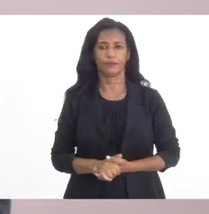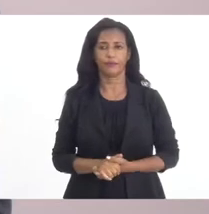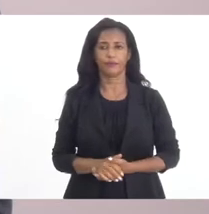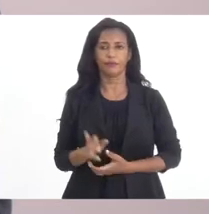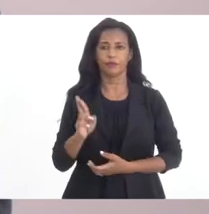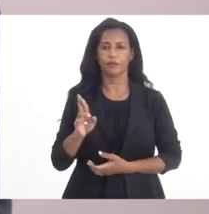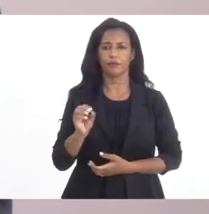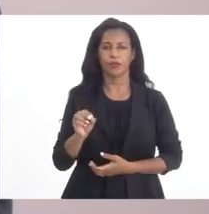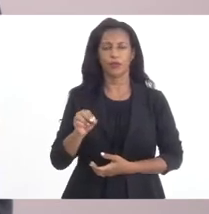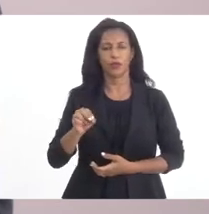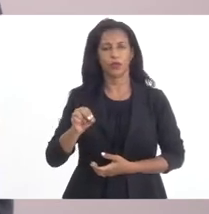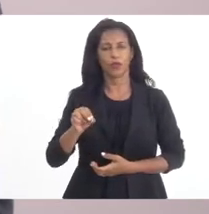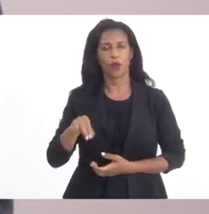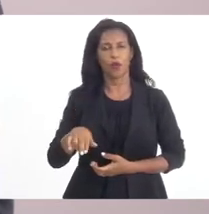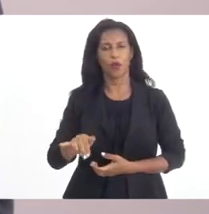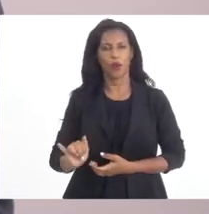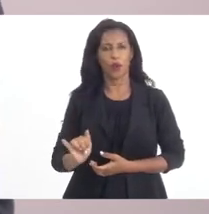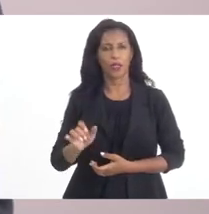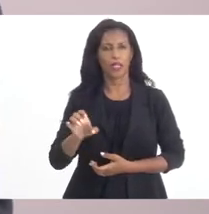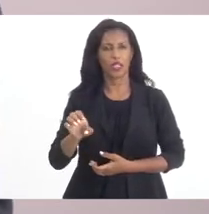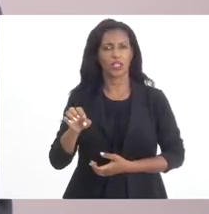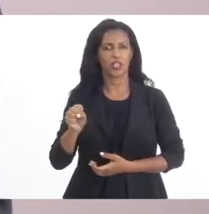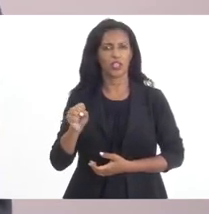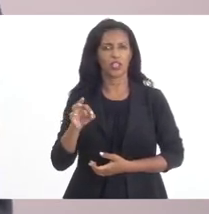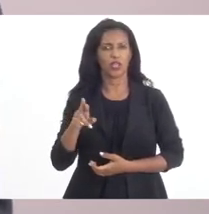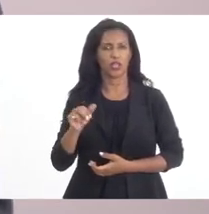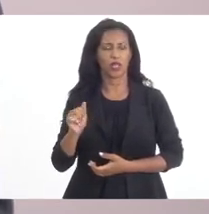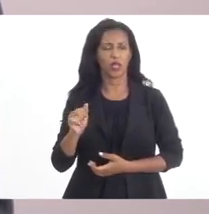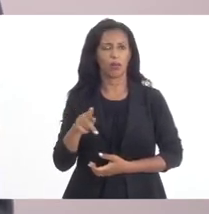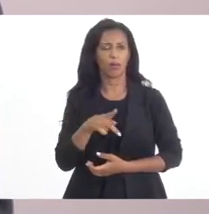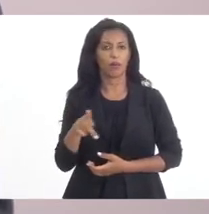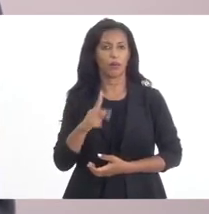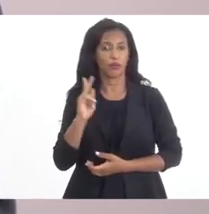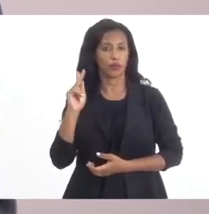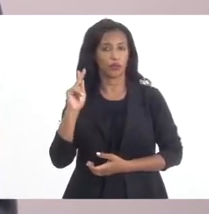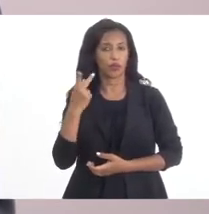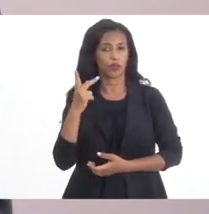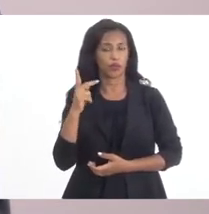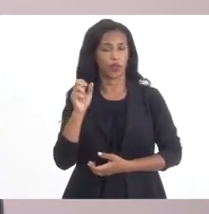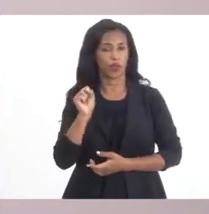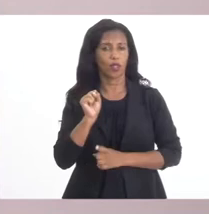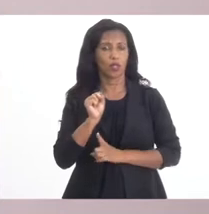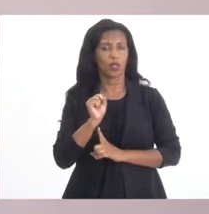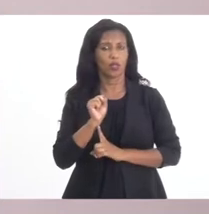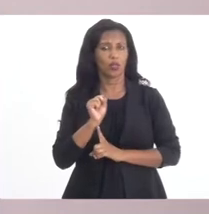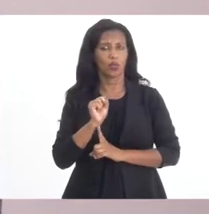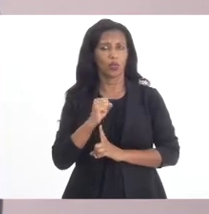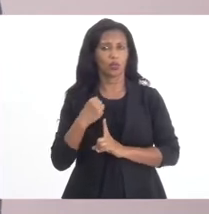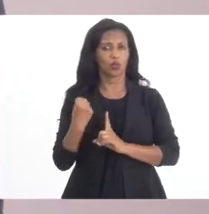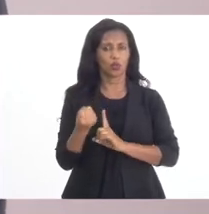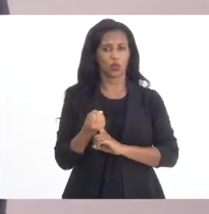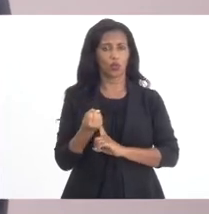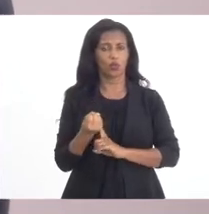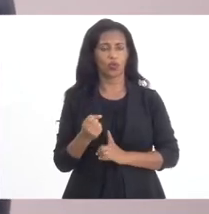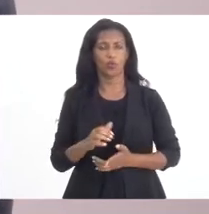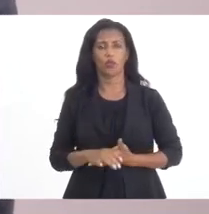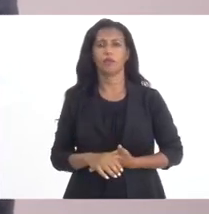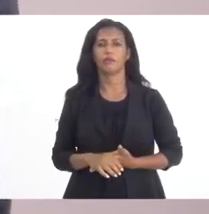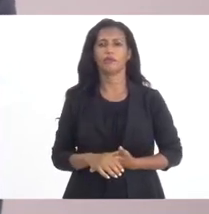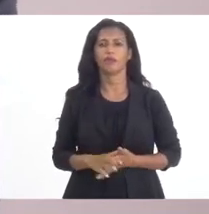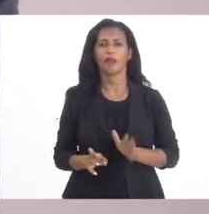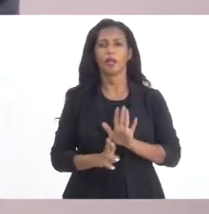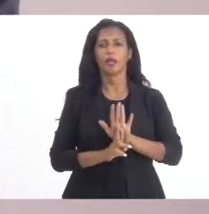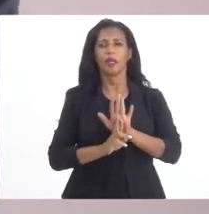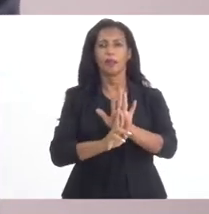Rony Estrela, professor de História e Sociologia da Rede Pública e Privada, representante da comunidade. Rony